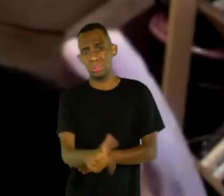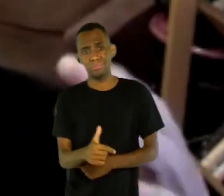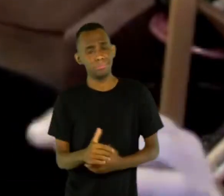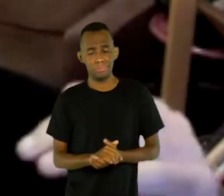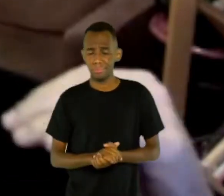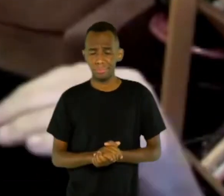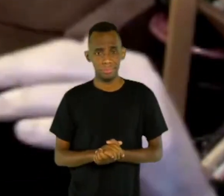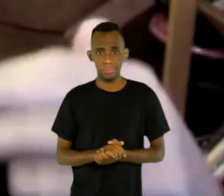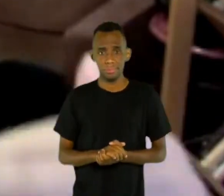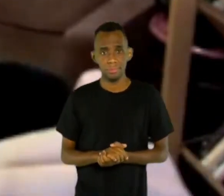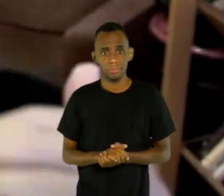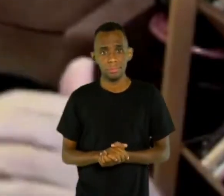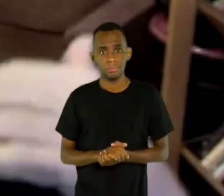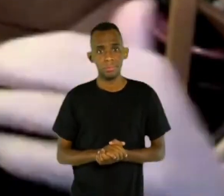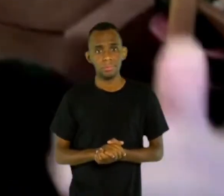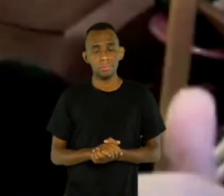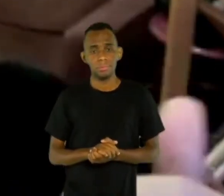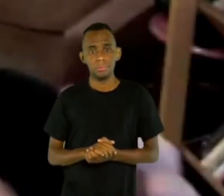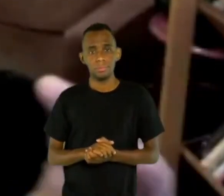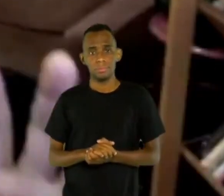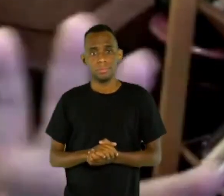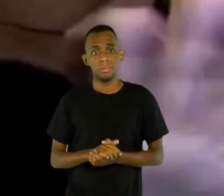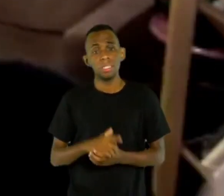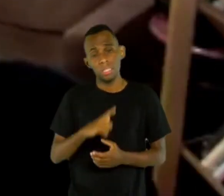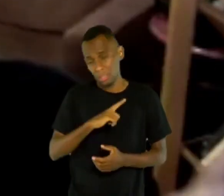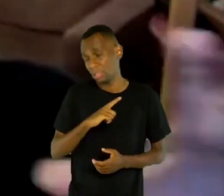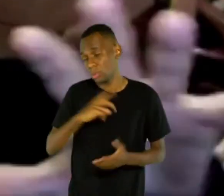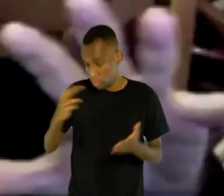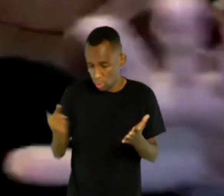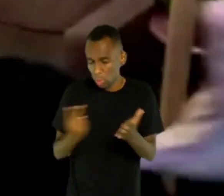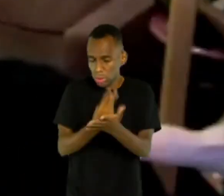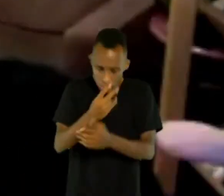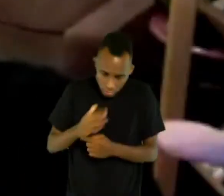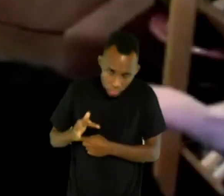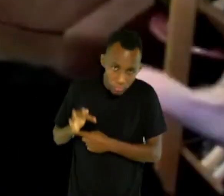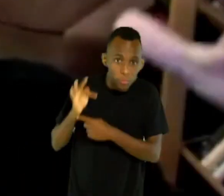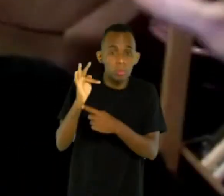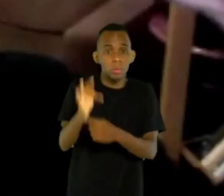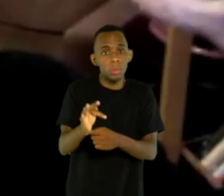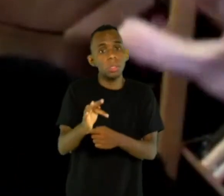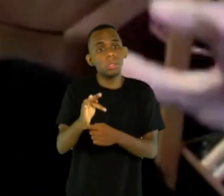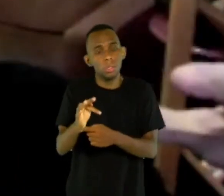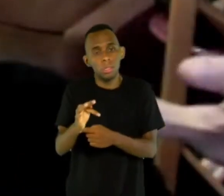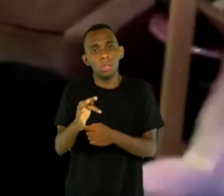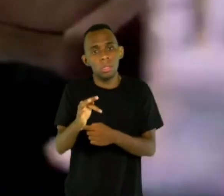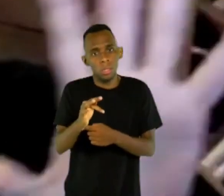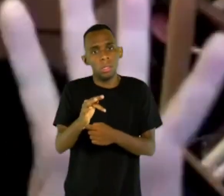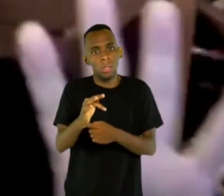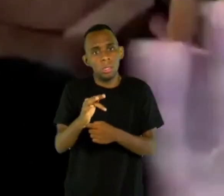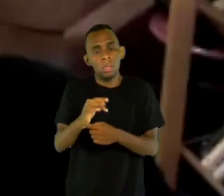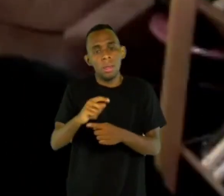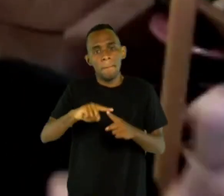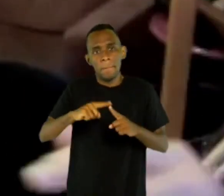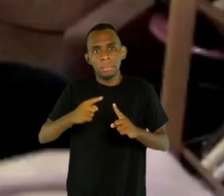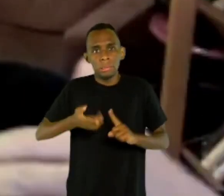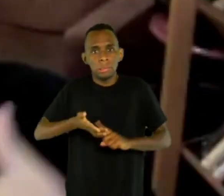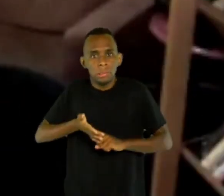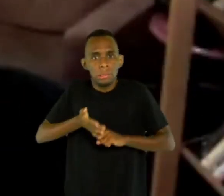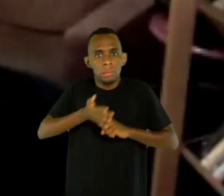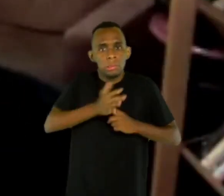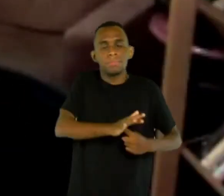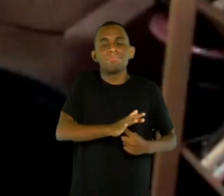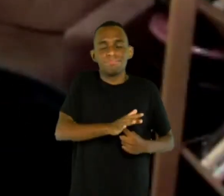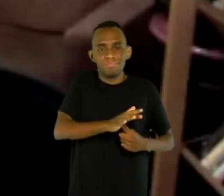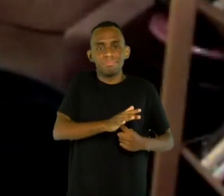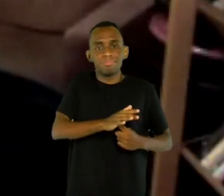Tem referências, tem as consequências, mas essa dominação é uma dominação, a opressão está dada lá. E